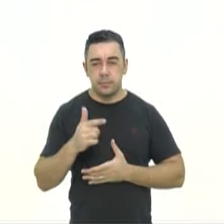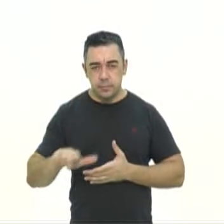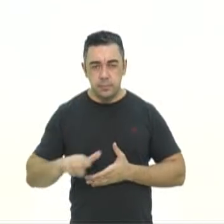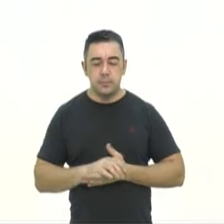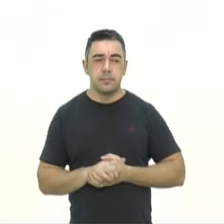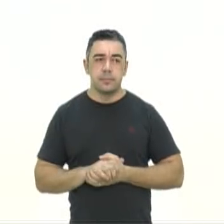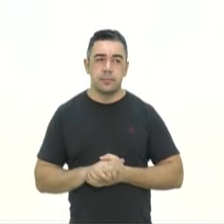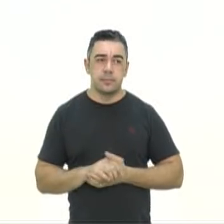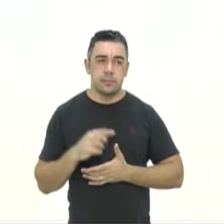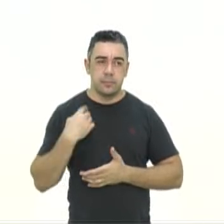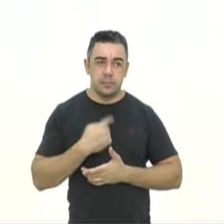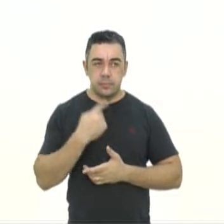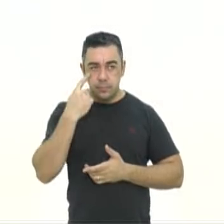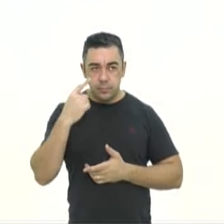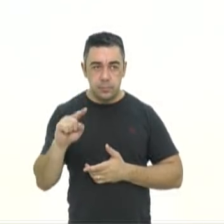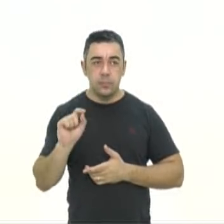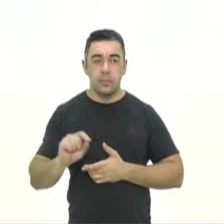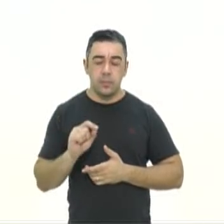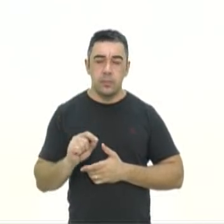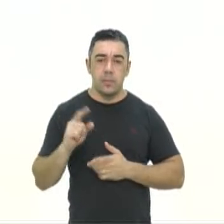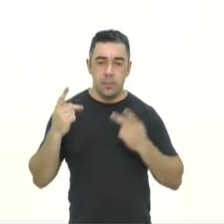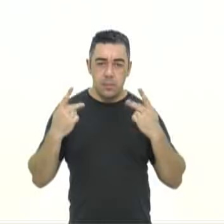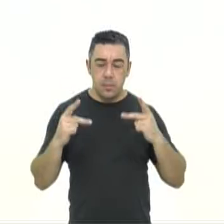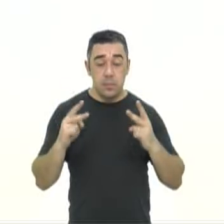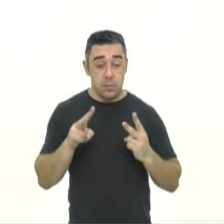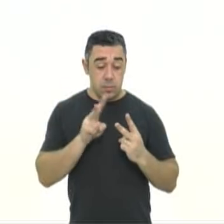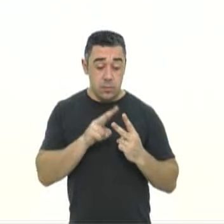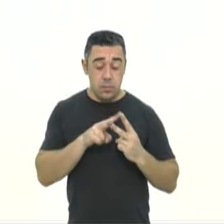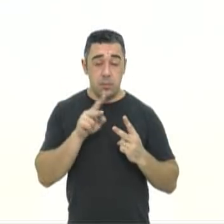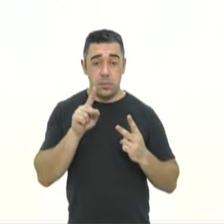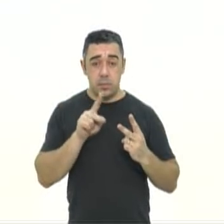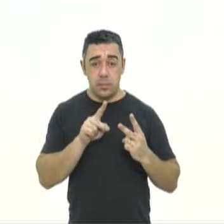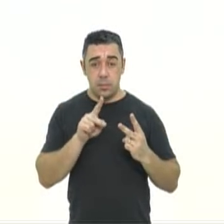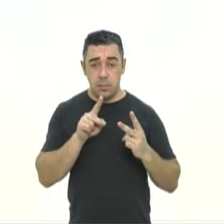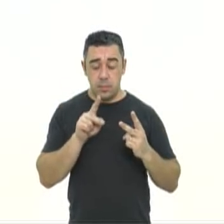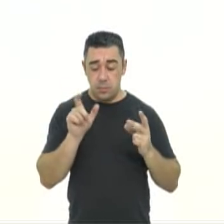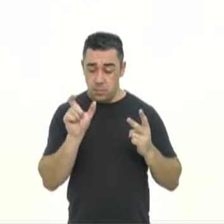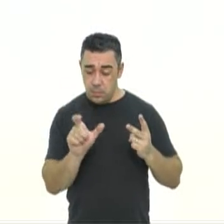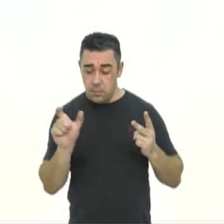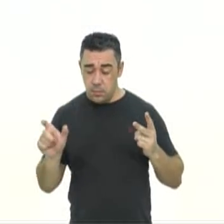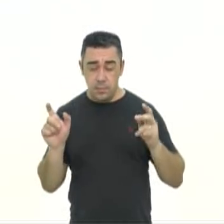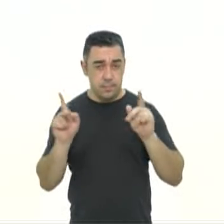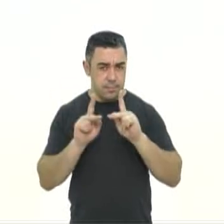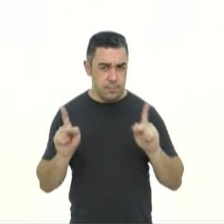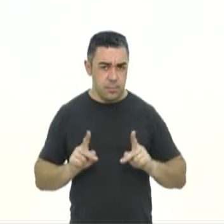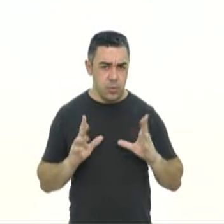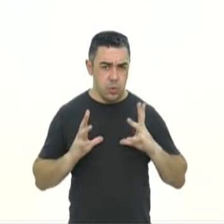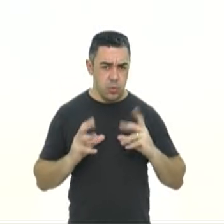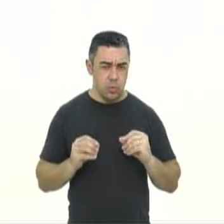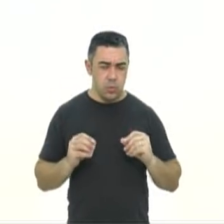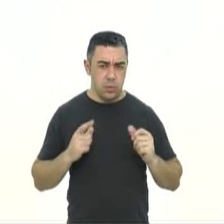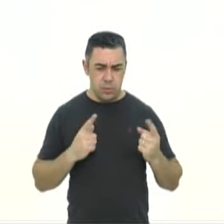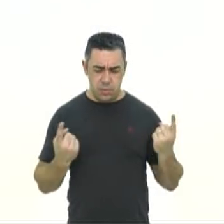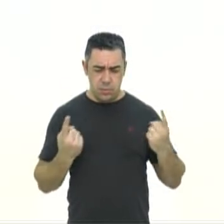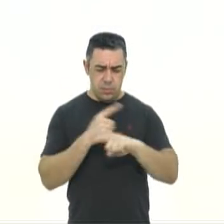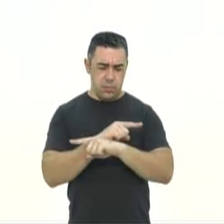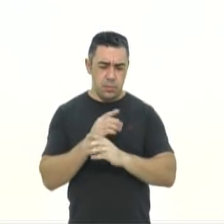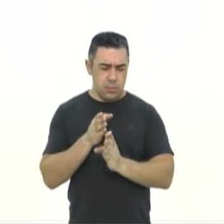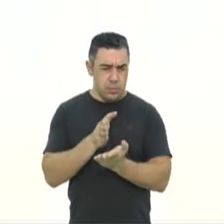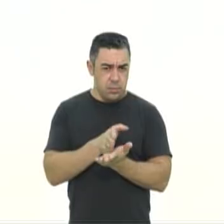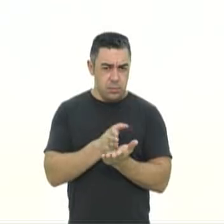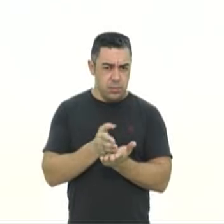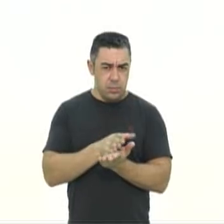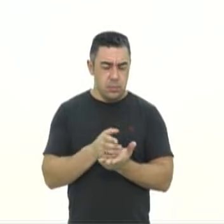que não havemos de ver num sermão duas palavras em paz, todas hão de estar sempre em fronteira com o